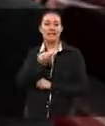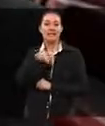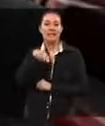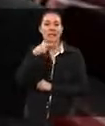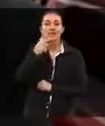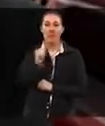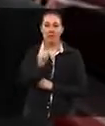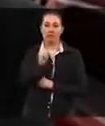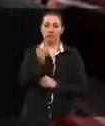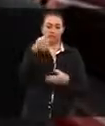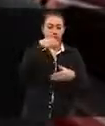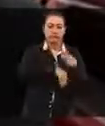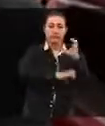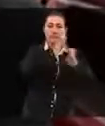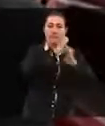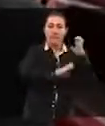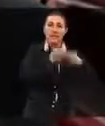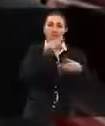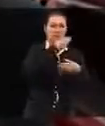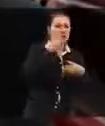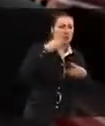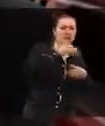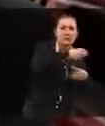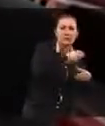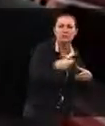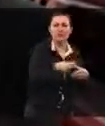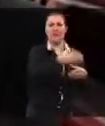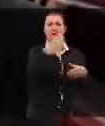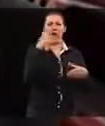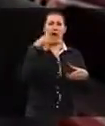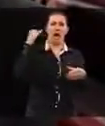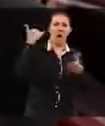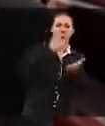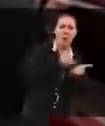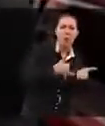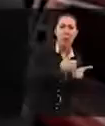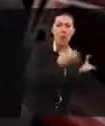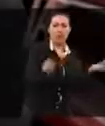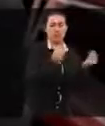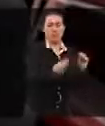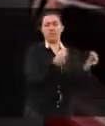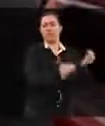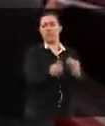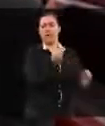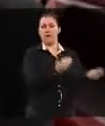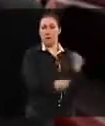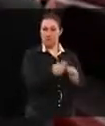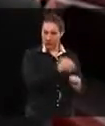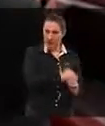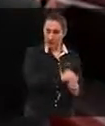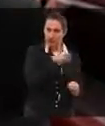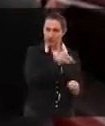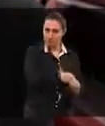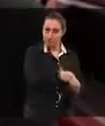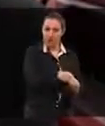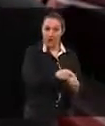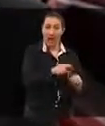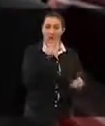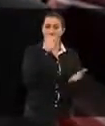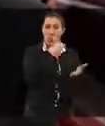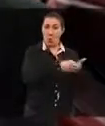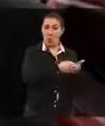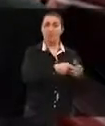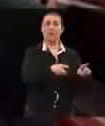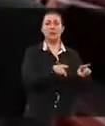elas são muito processadas, elas têm muito sódio, elas têm muita gordura, né? Agora, quando você vai pegar um alimento